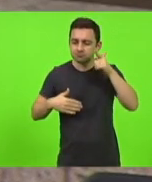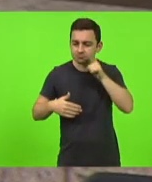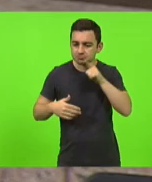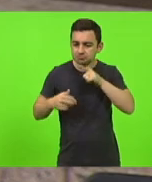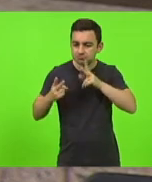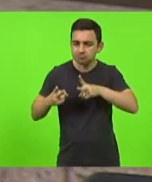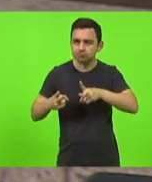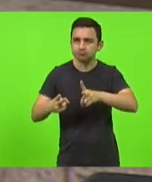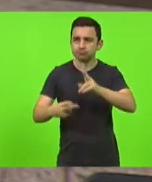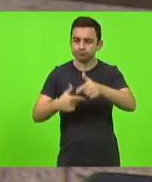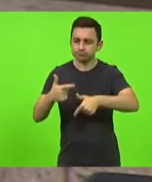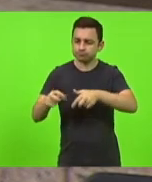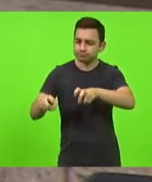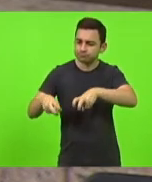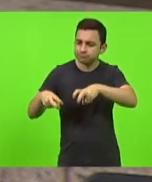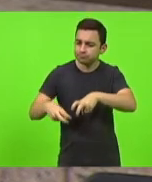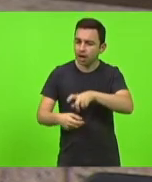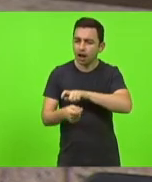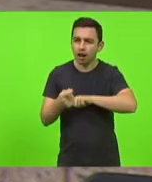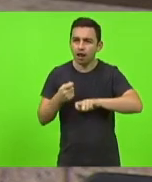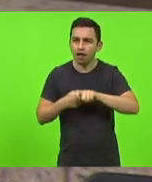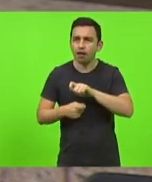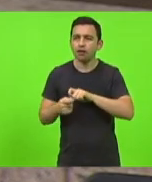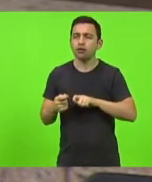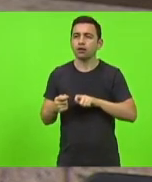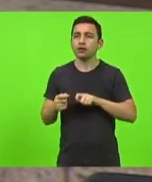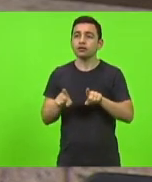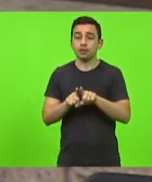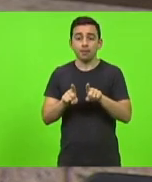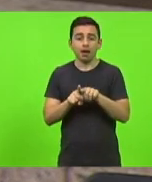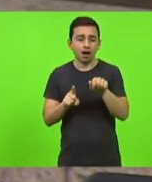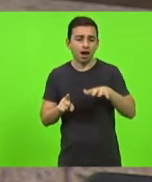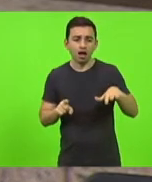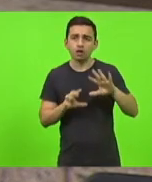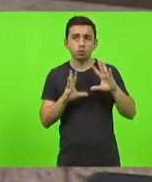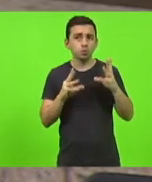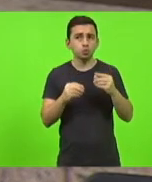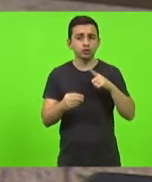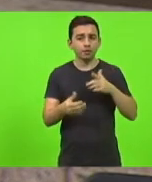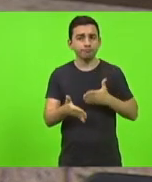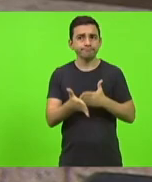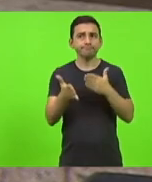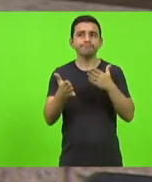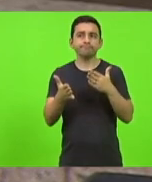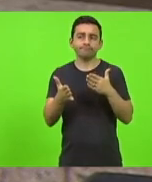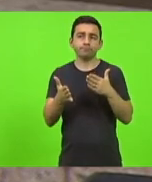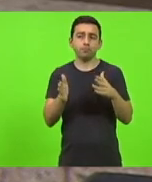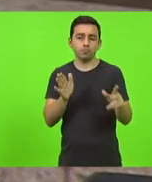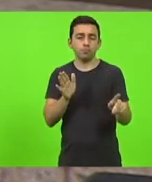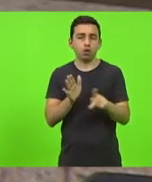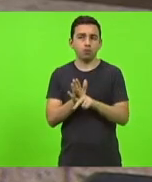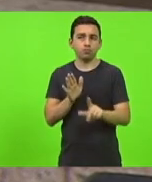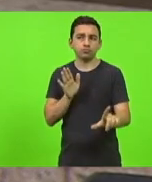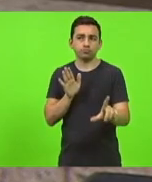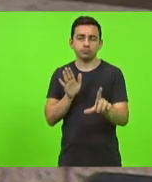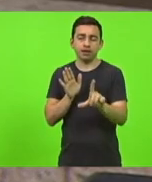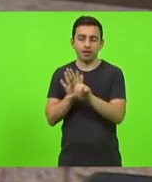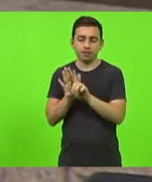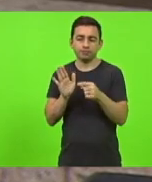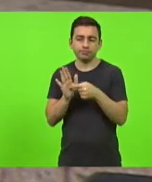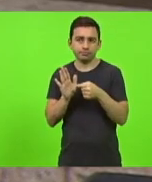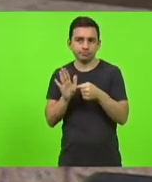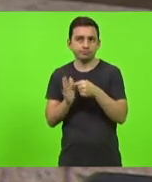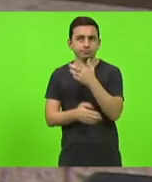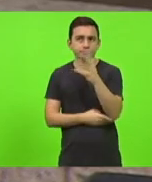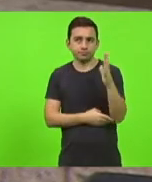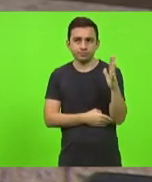e vivendo da agricultura e de todas as áreas que, de alguma forma, impactam na, ou são impactadas pela legislação